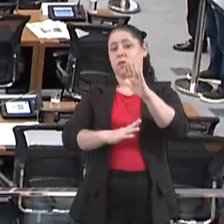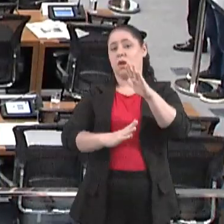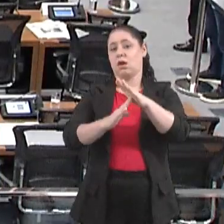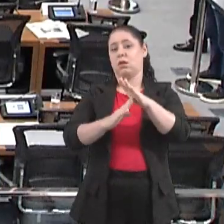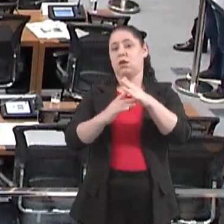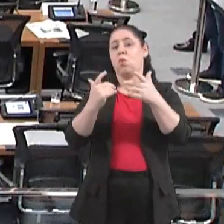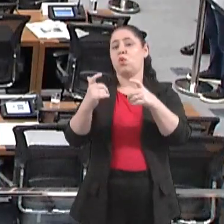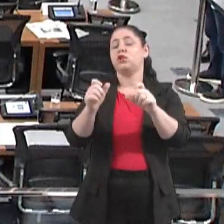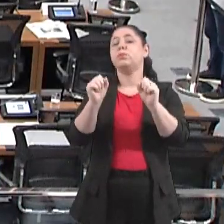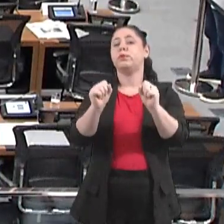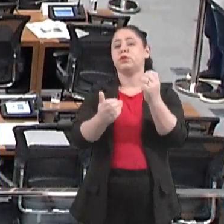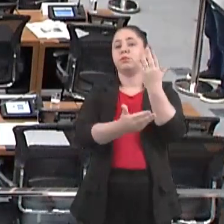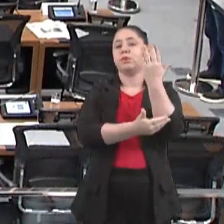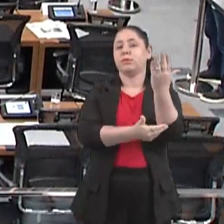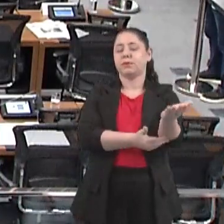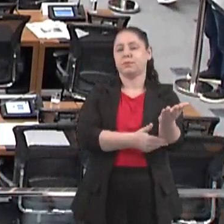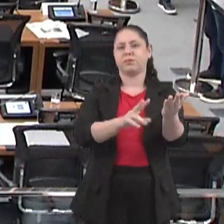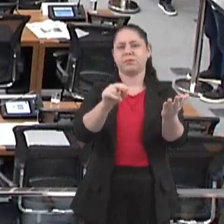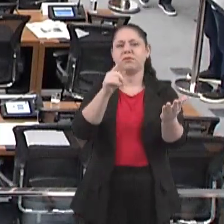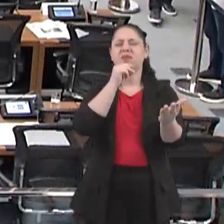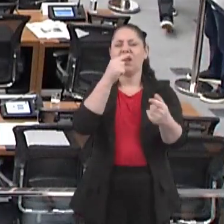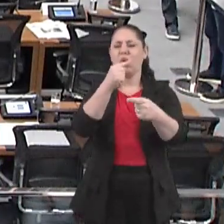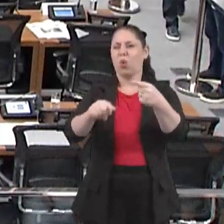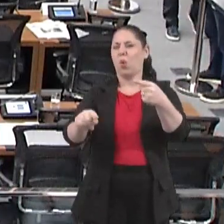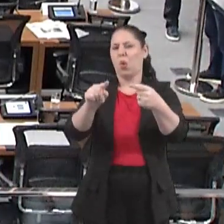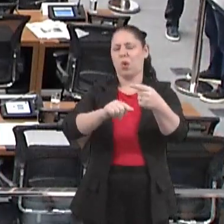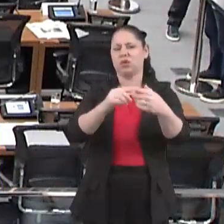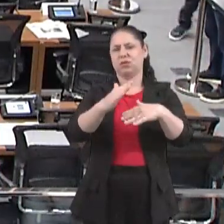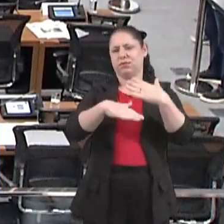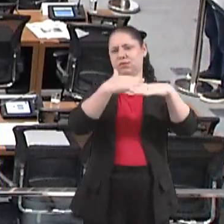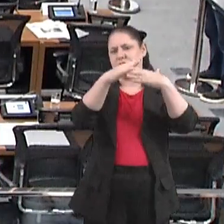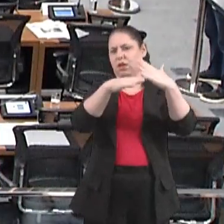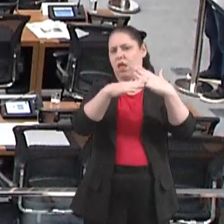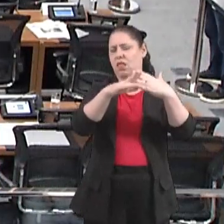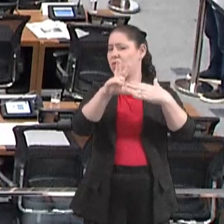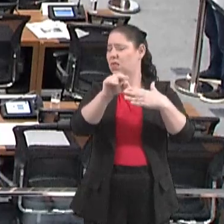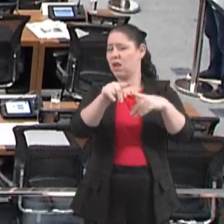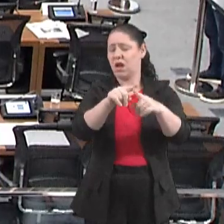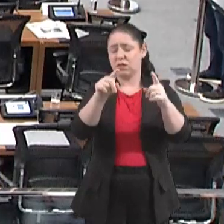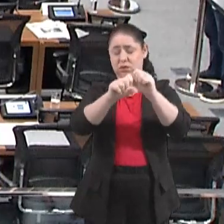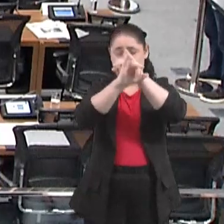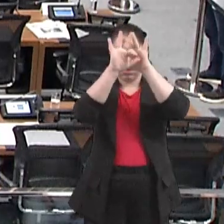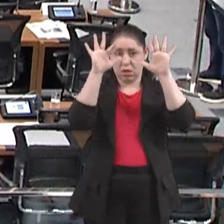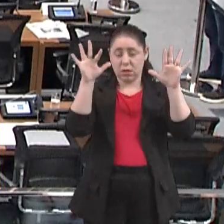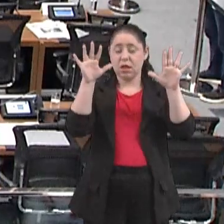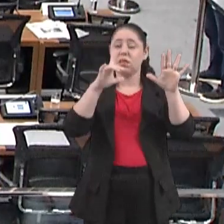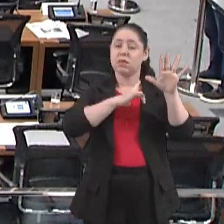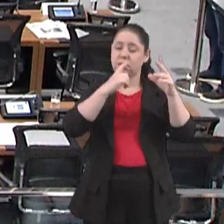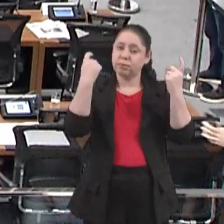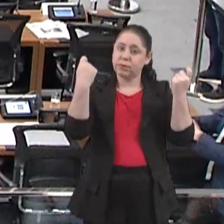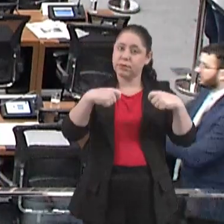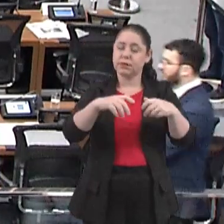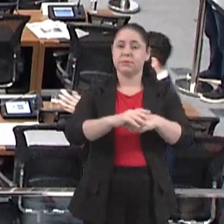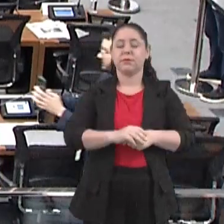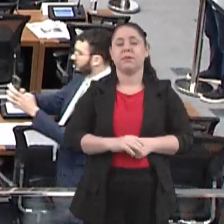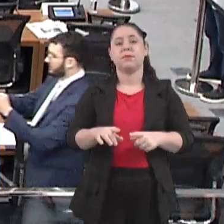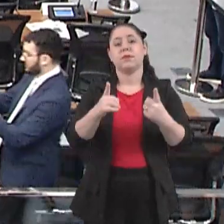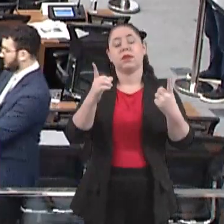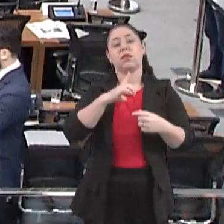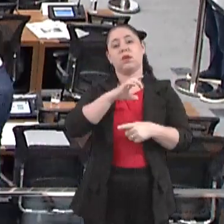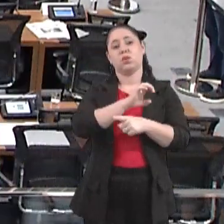limites, né? Não que a gente seja contra o desenvolvimento, em hipótese alguma, tem que ficar muito claro. Mas é que nós temos